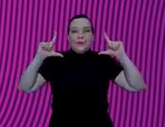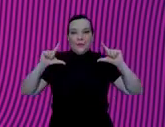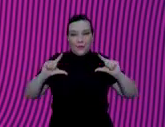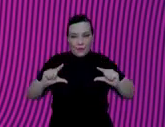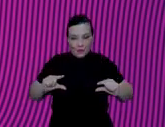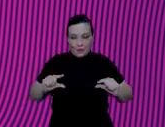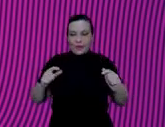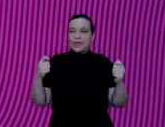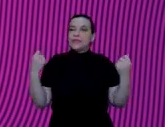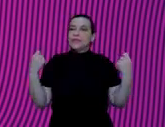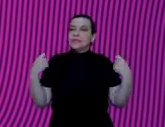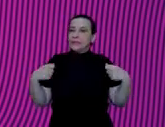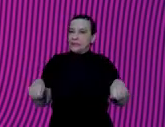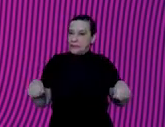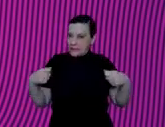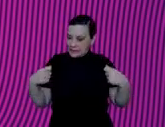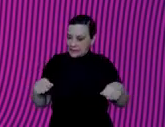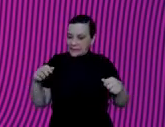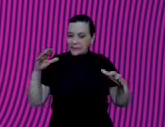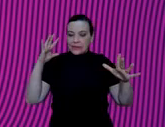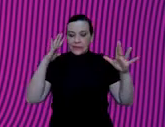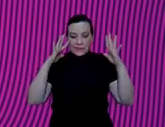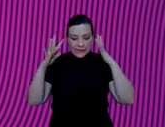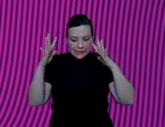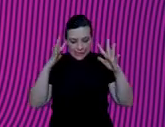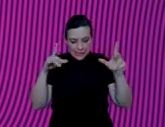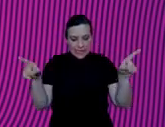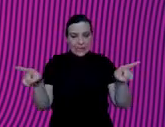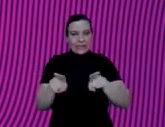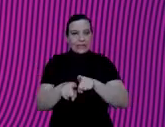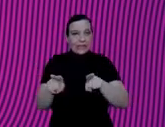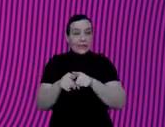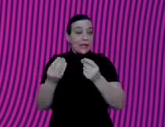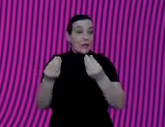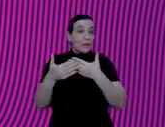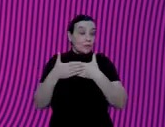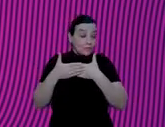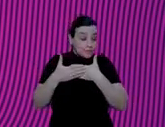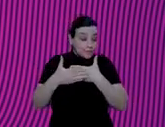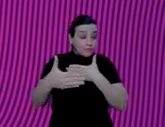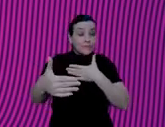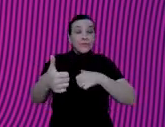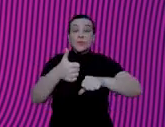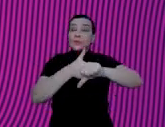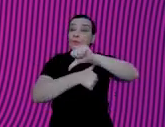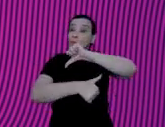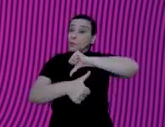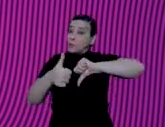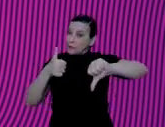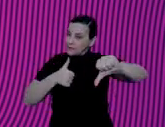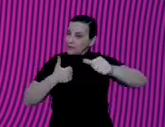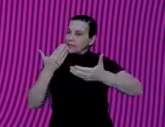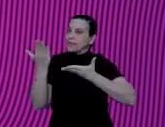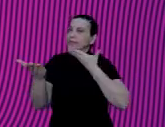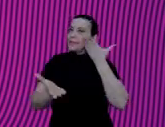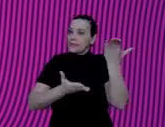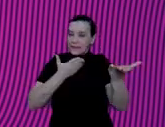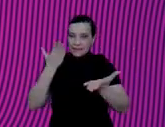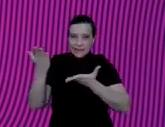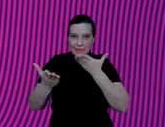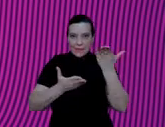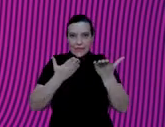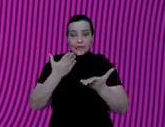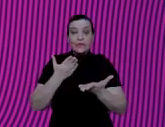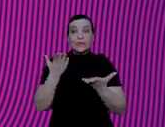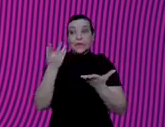também pensar em como modificar, quer dizer, mudar esse enfoque de tratamento, cuidado das pessoas que têm esses quadros